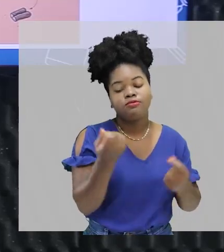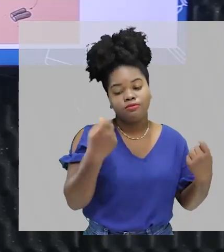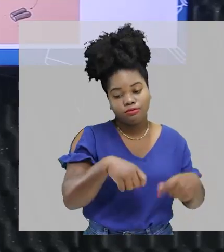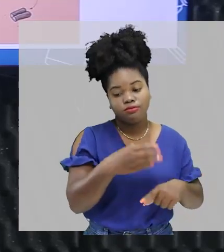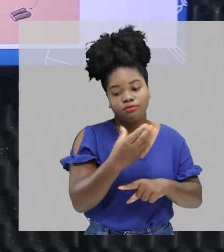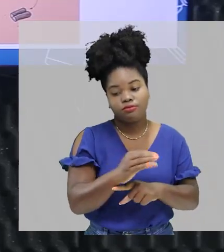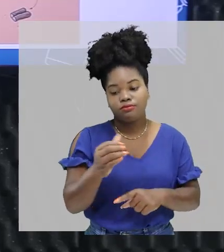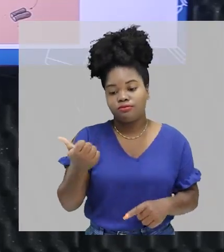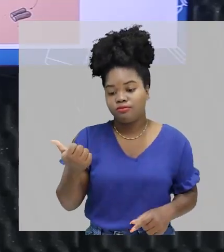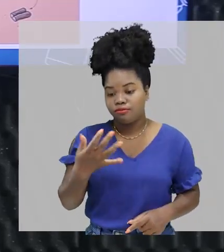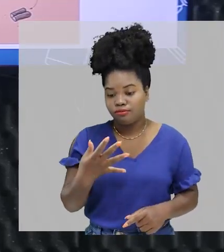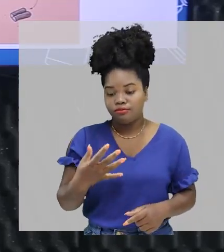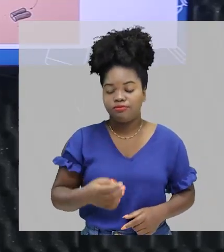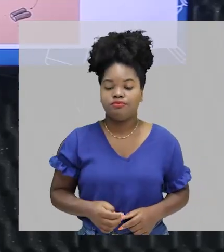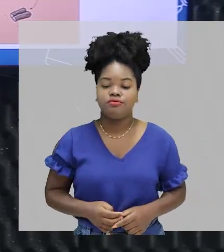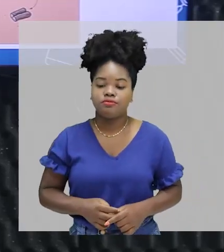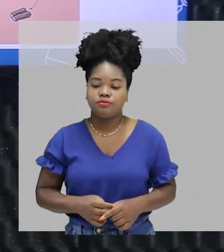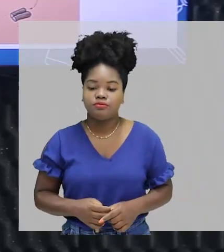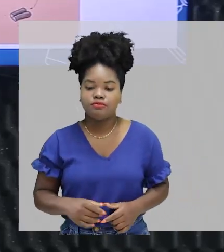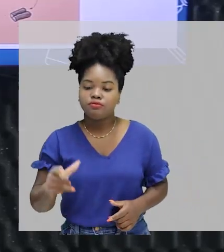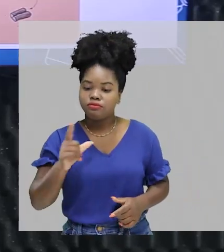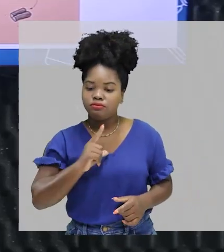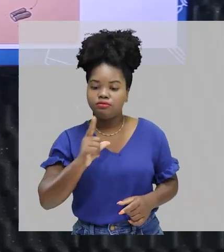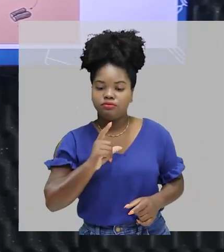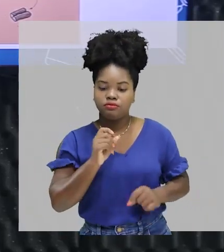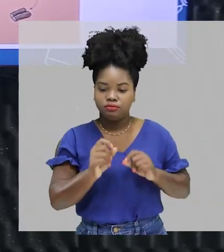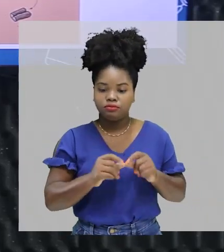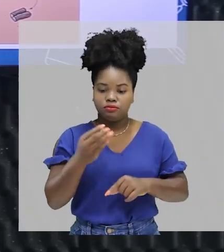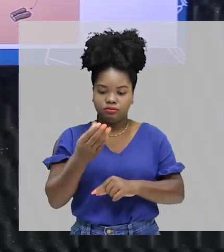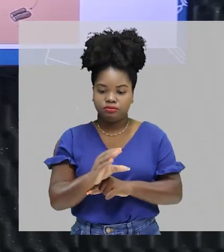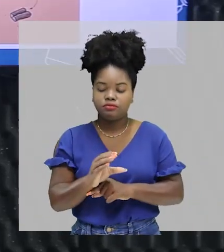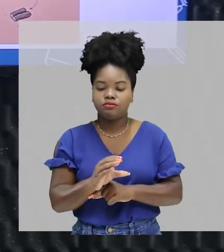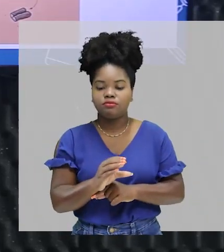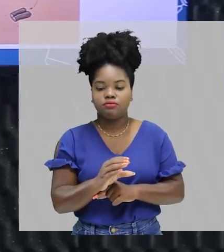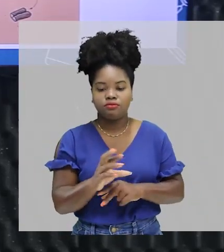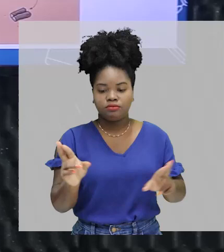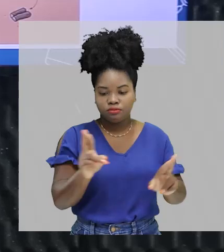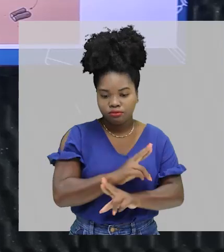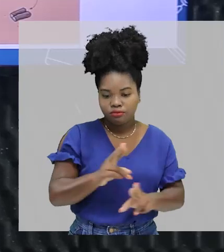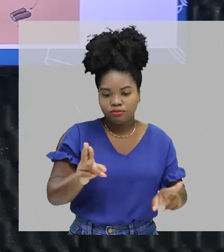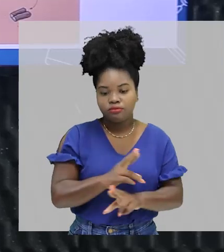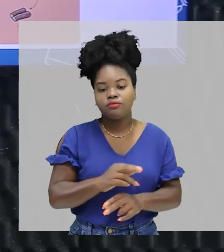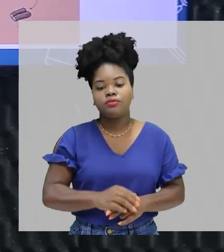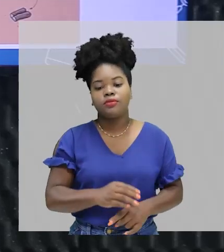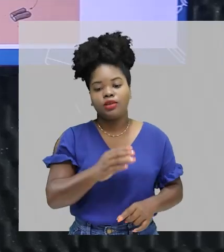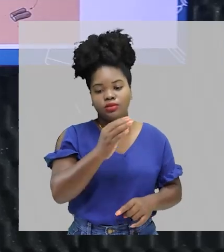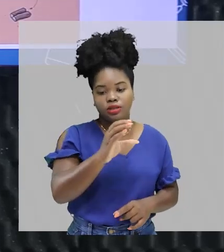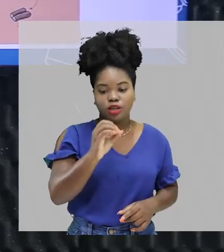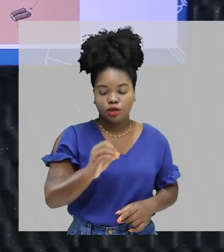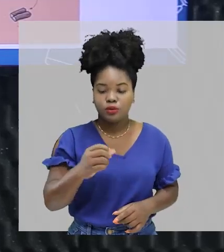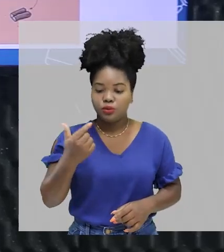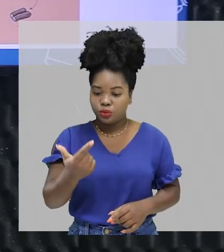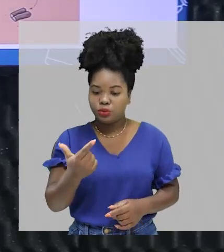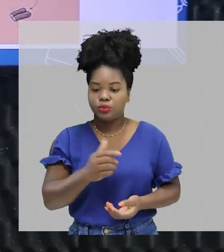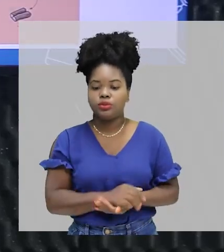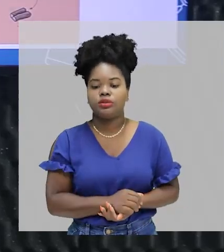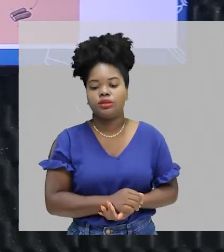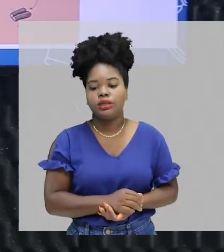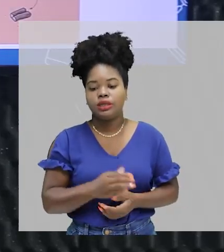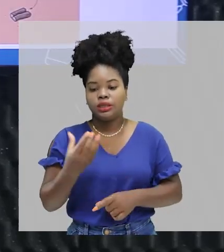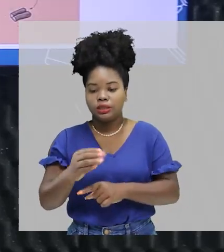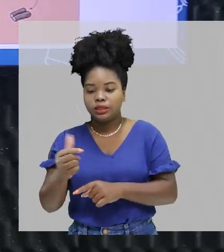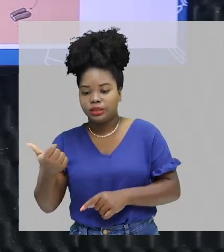14. Então eu vou ter o carbono, certo? Vinculado ao dióxido de carbono. Esse carbono